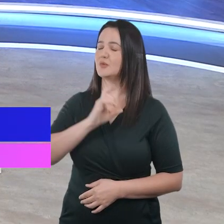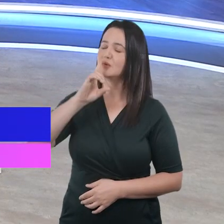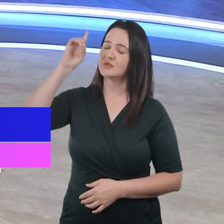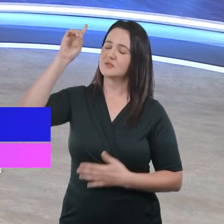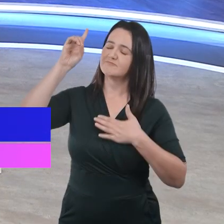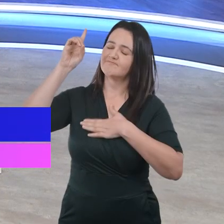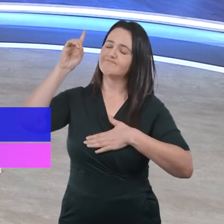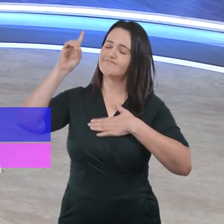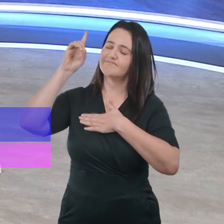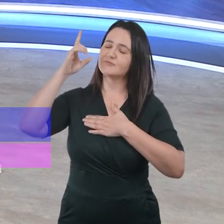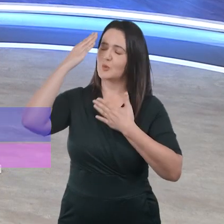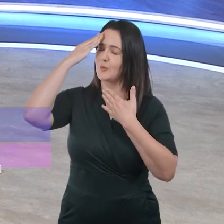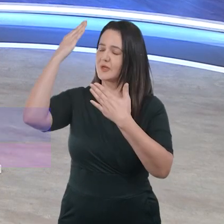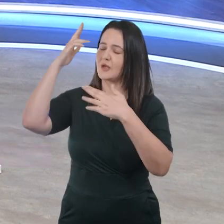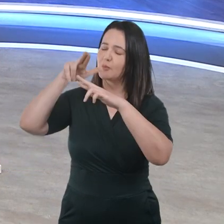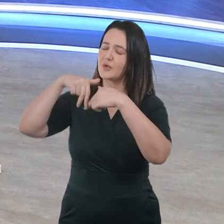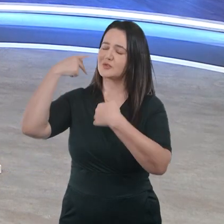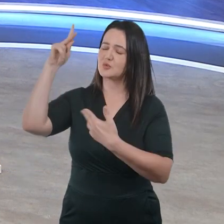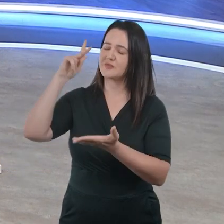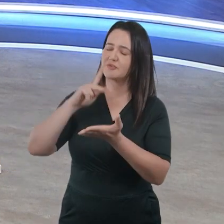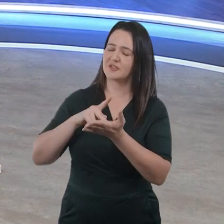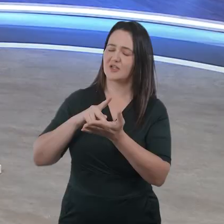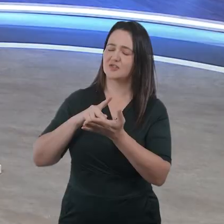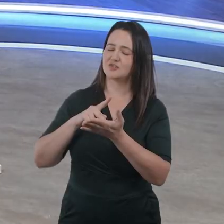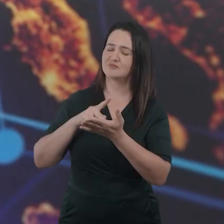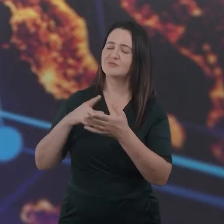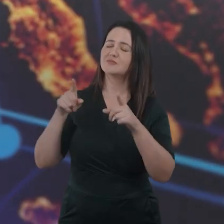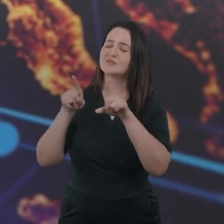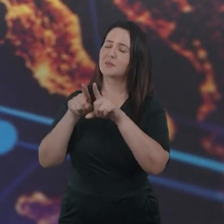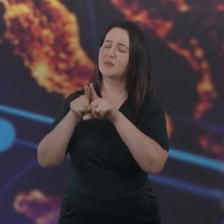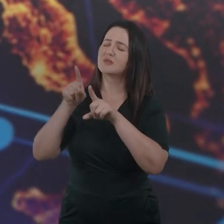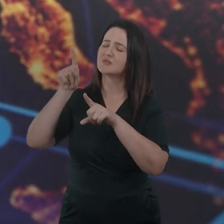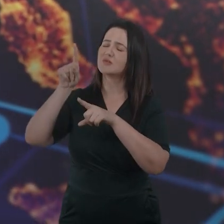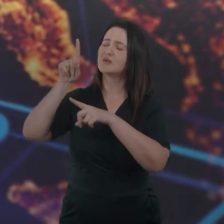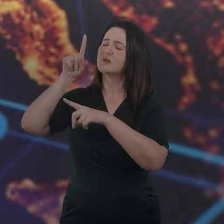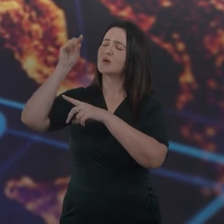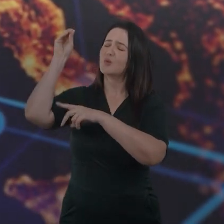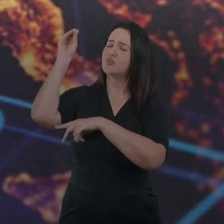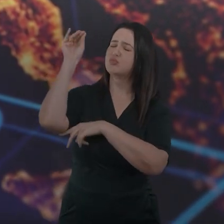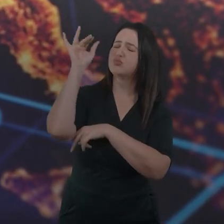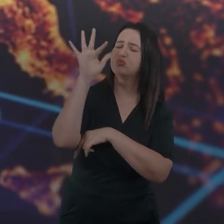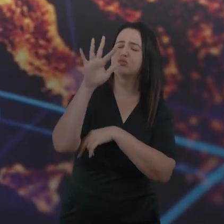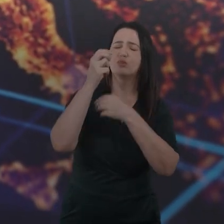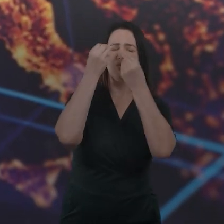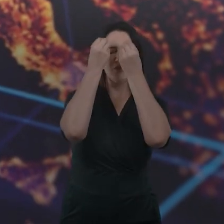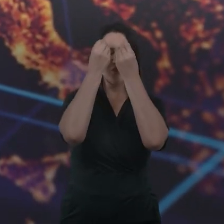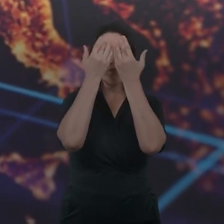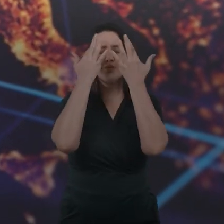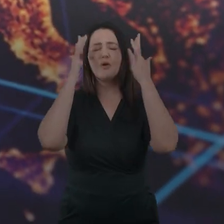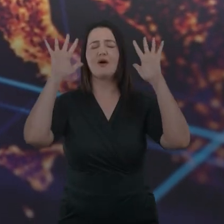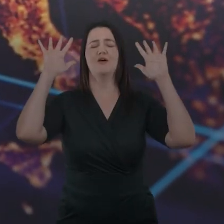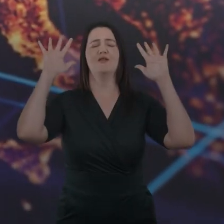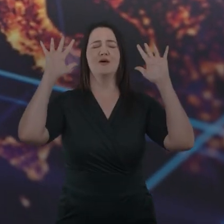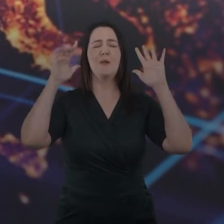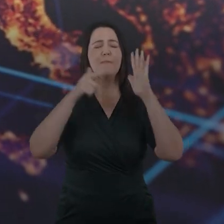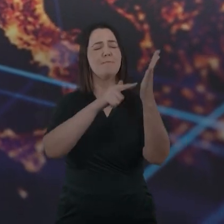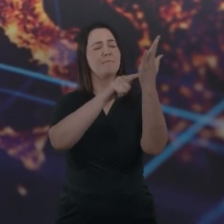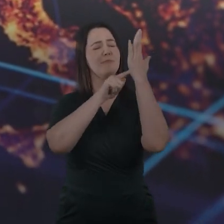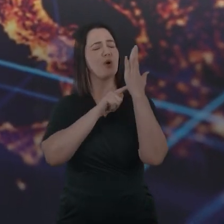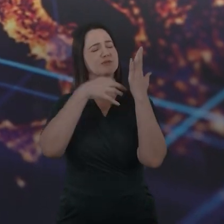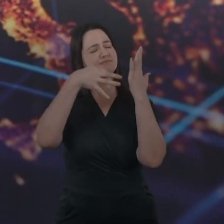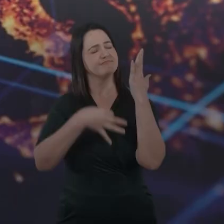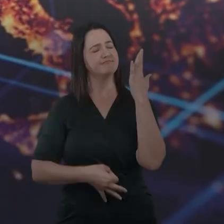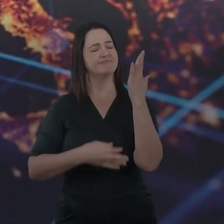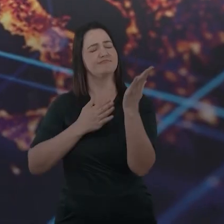Deus querido, muito obrigado pelas tuas verdades. Obrigado porque o Senhor nos alcança, o Senhor nos esclarece e mostra